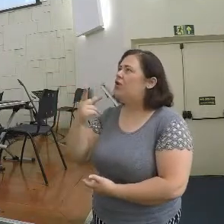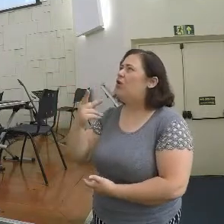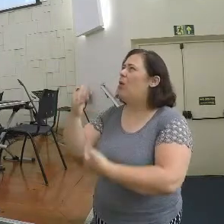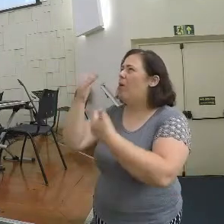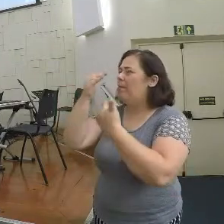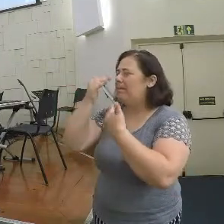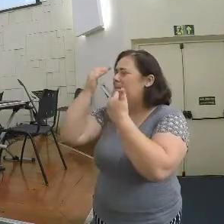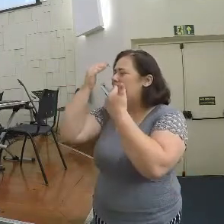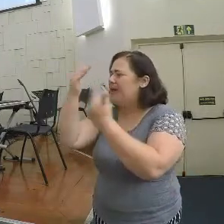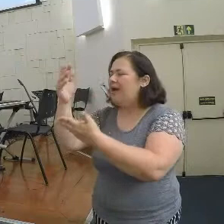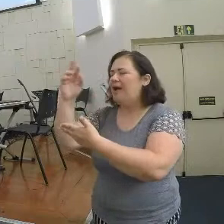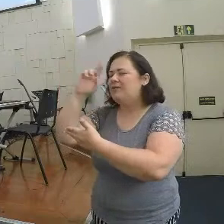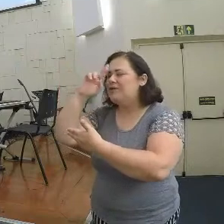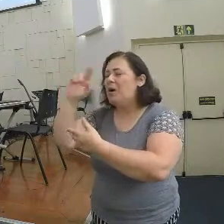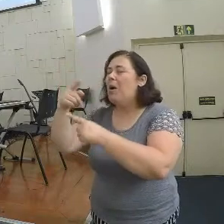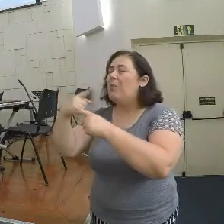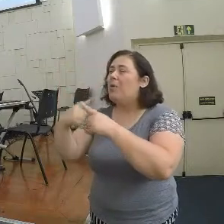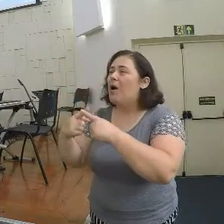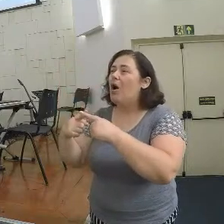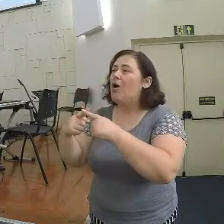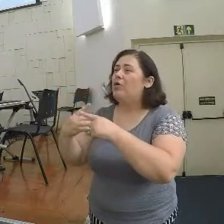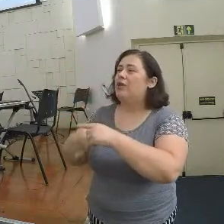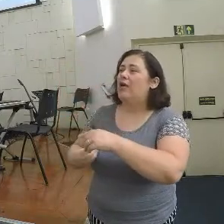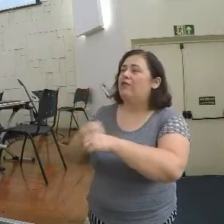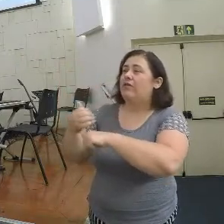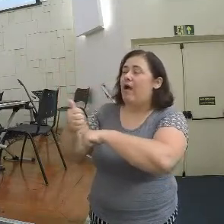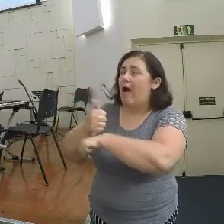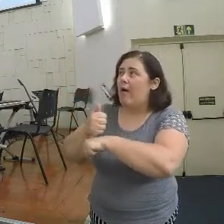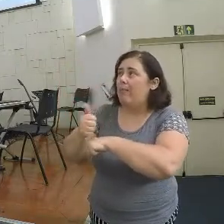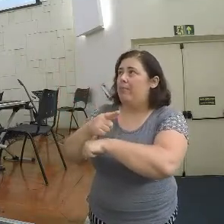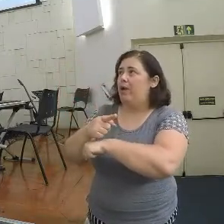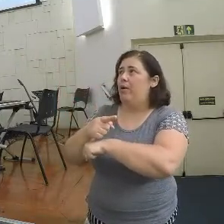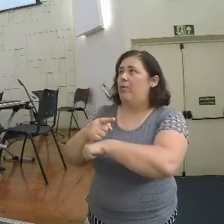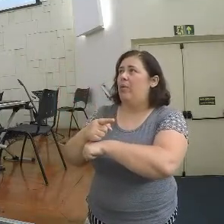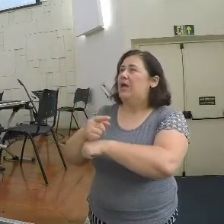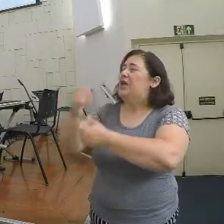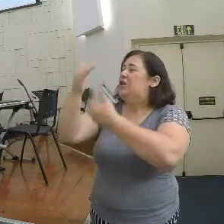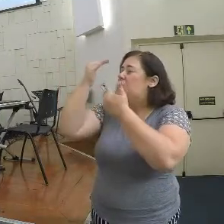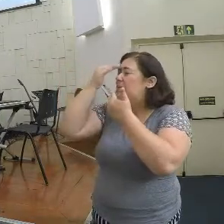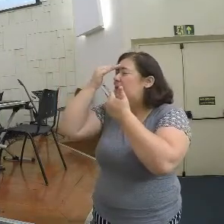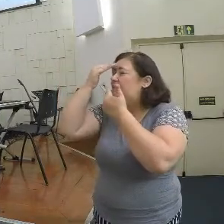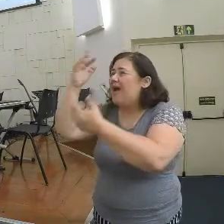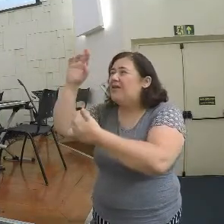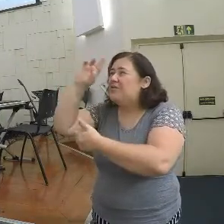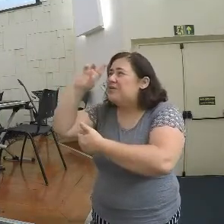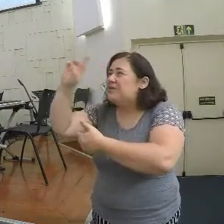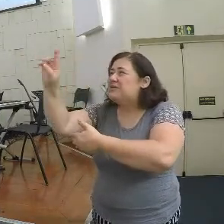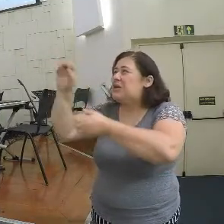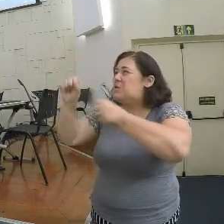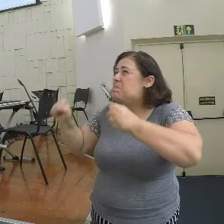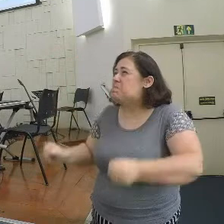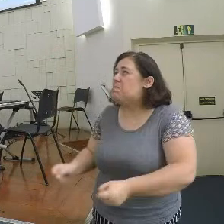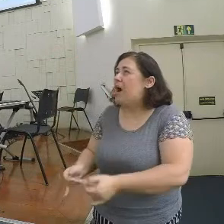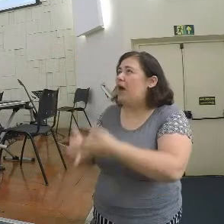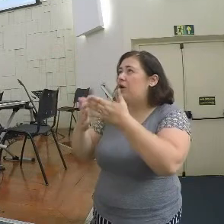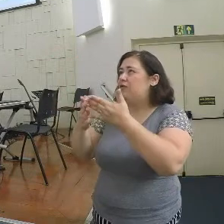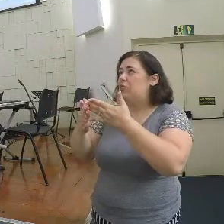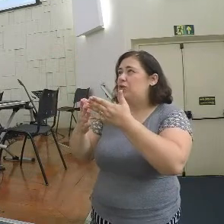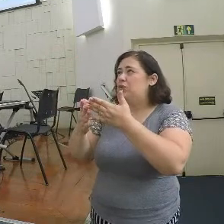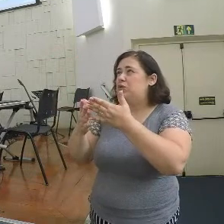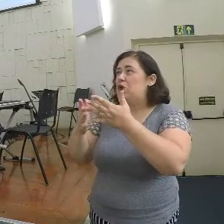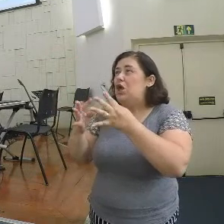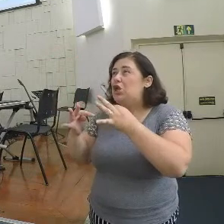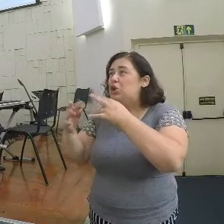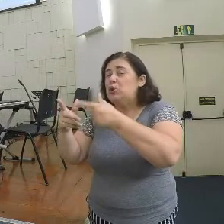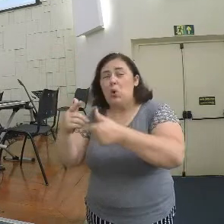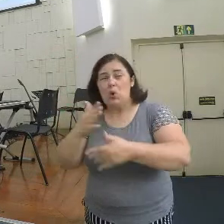que possui os céus e a terra. E bendito seja o Deus Altíssimo, que entregou os teus adversários nas tuas